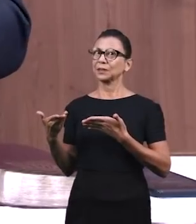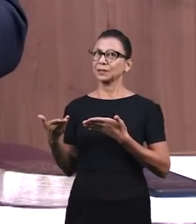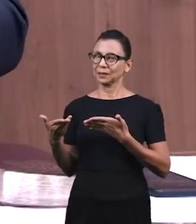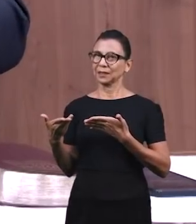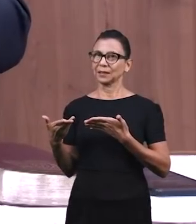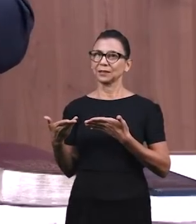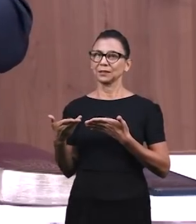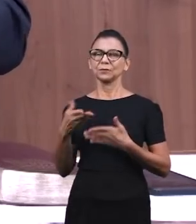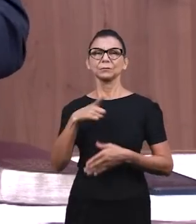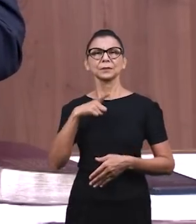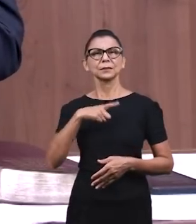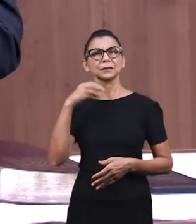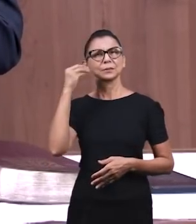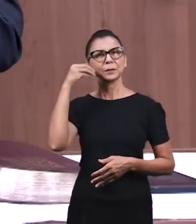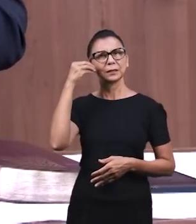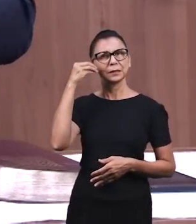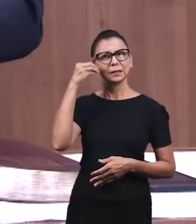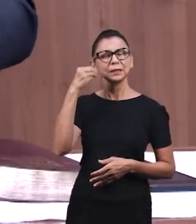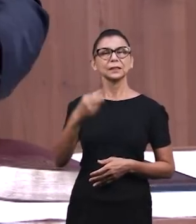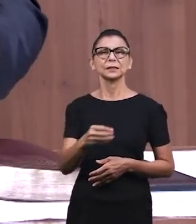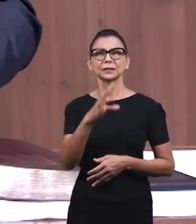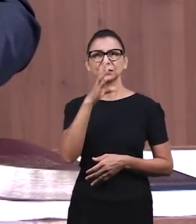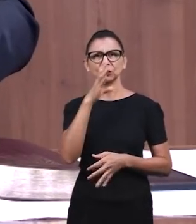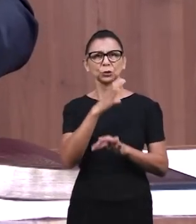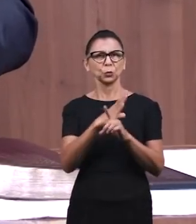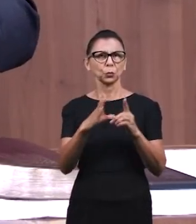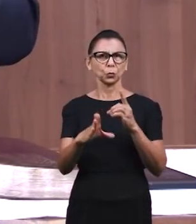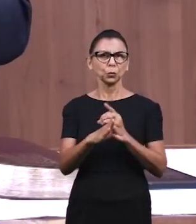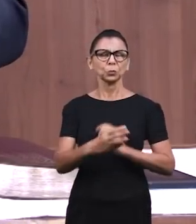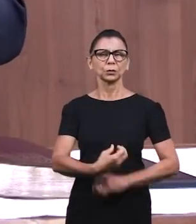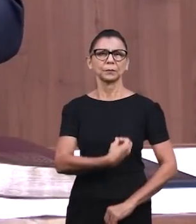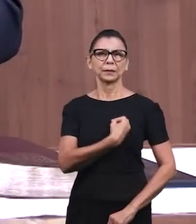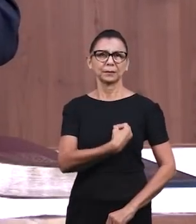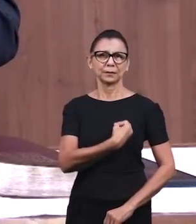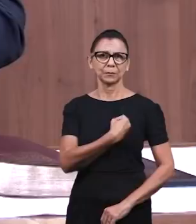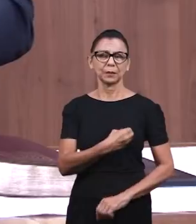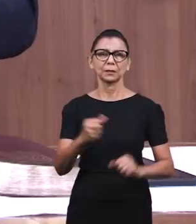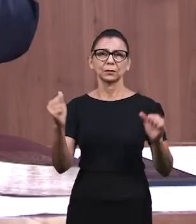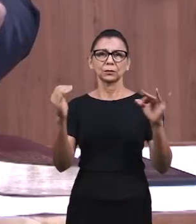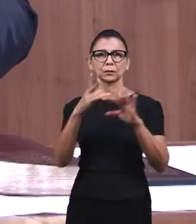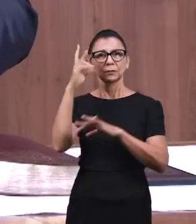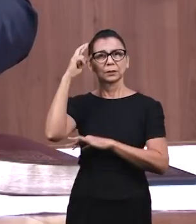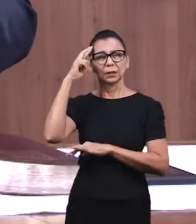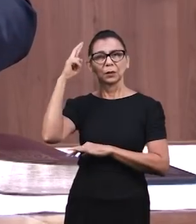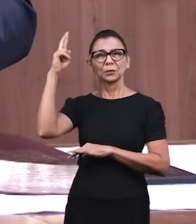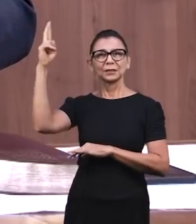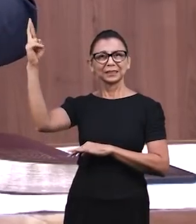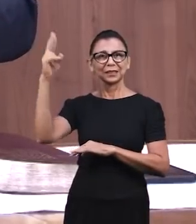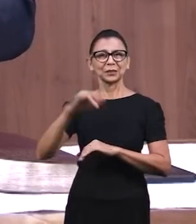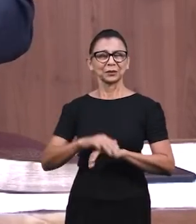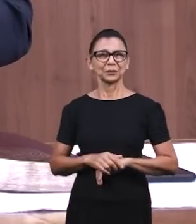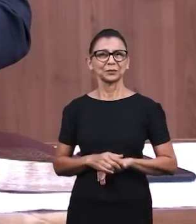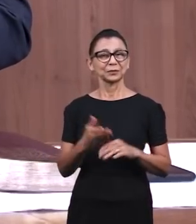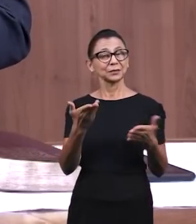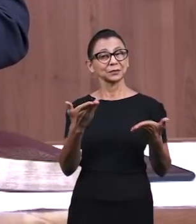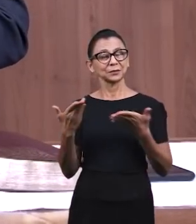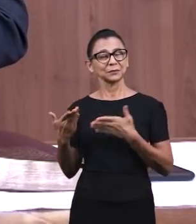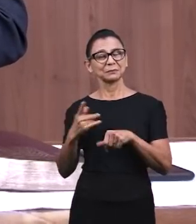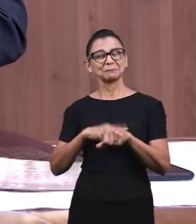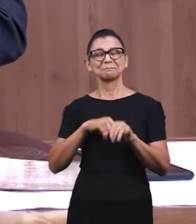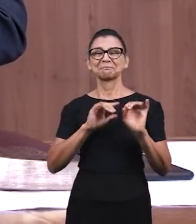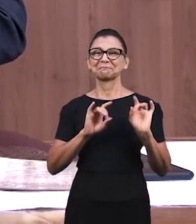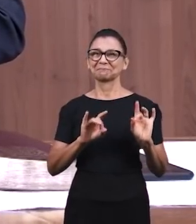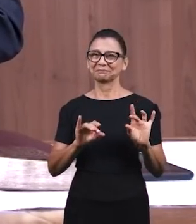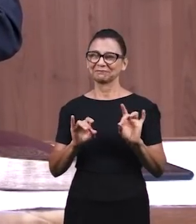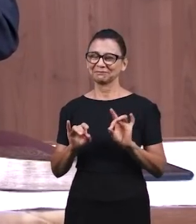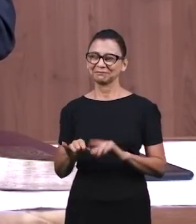te convidando a viver uma experiência, a participar de um culto, a glorificar ao Senhor, a ouvir a sua voz. Você é nosso convidado para